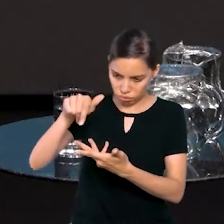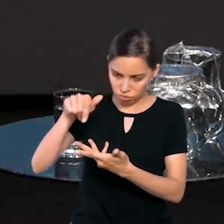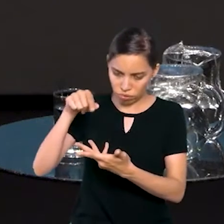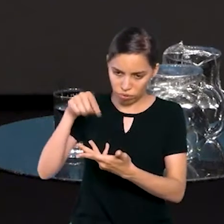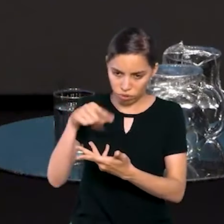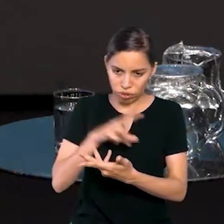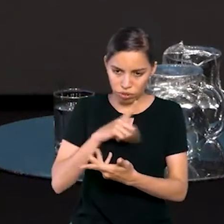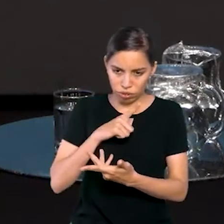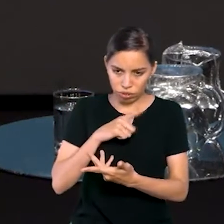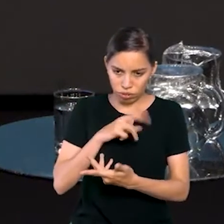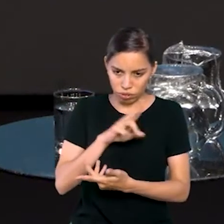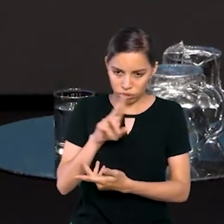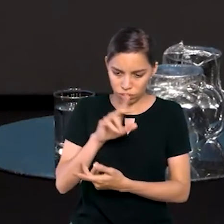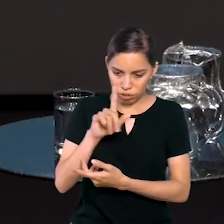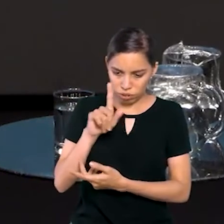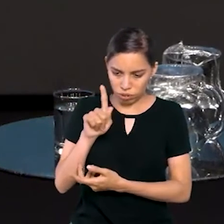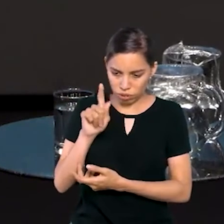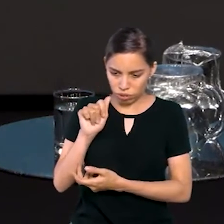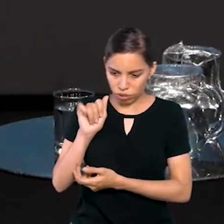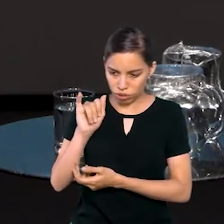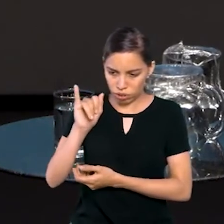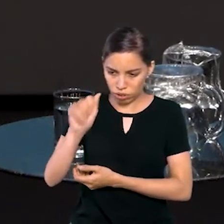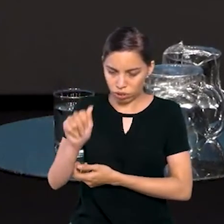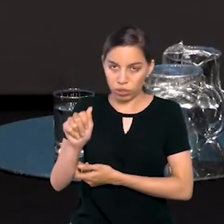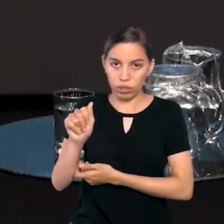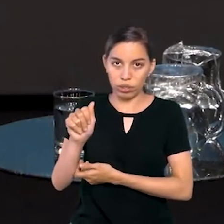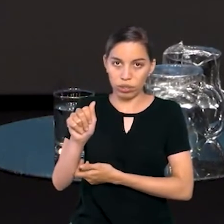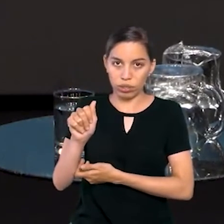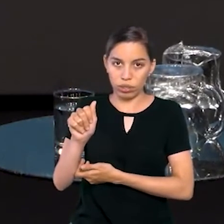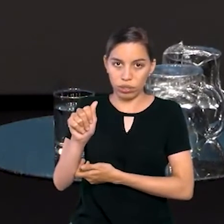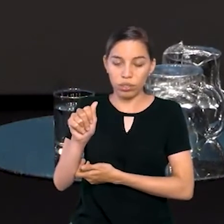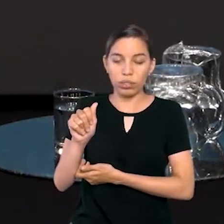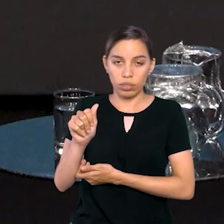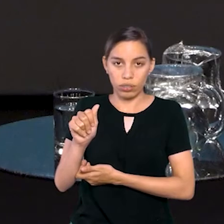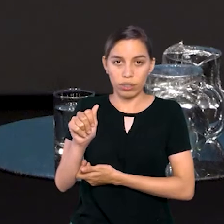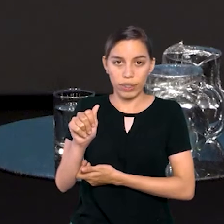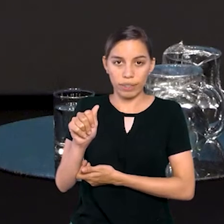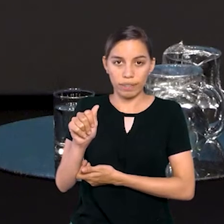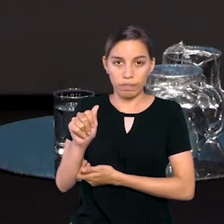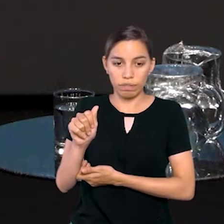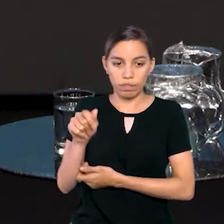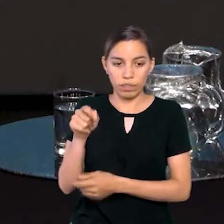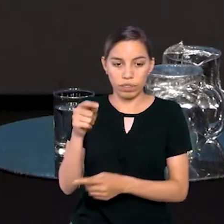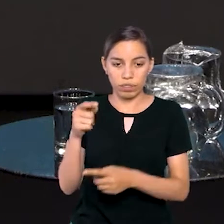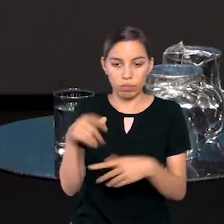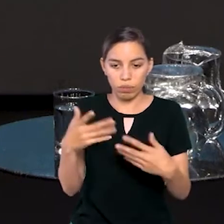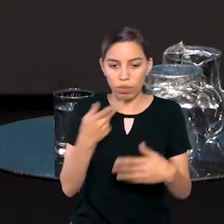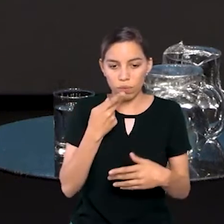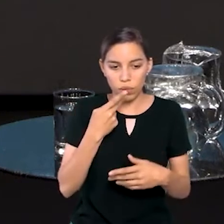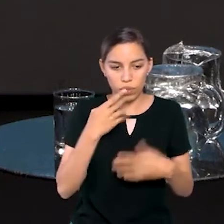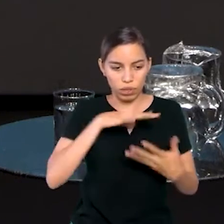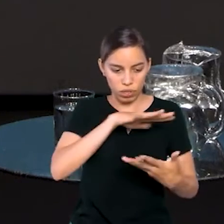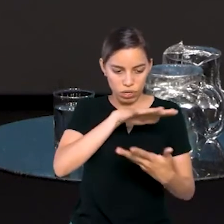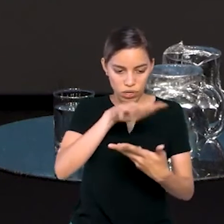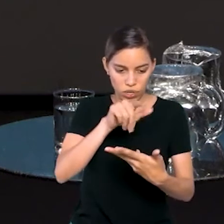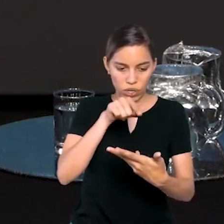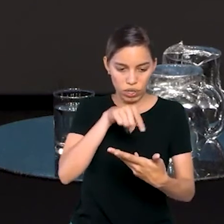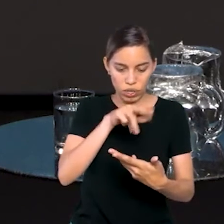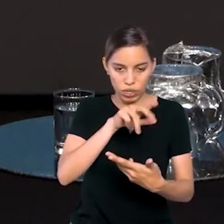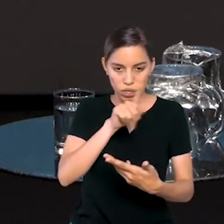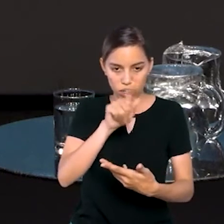Terra. Quando chamam o organismo da Terra de Gaia, é porque estão invocando a